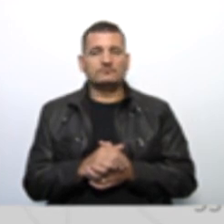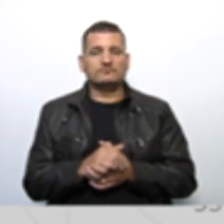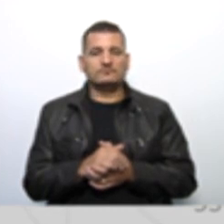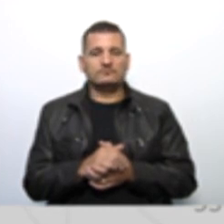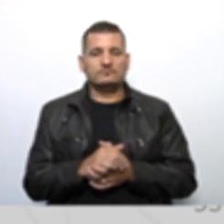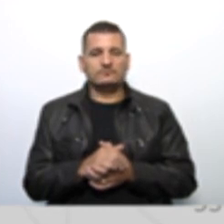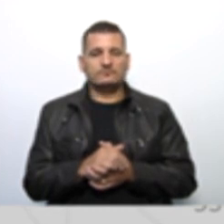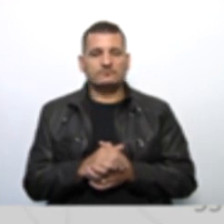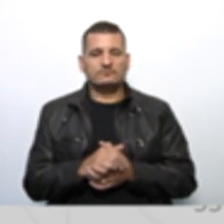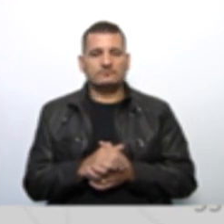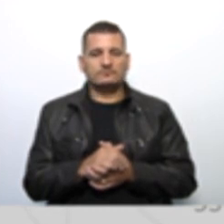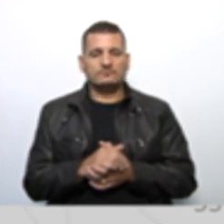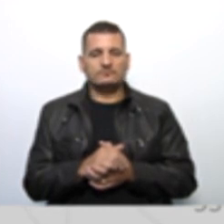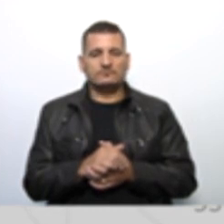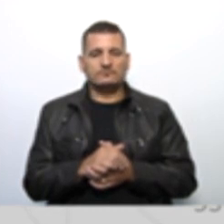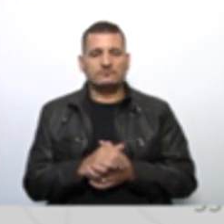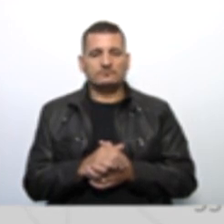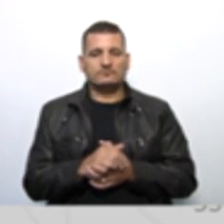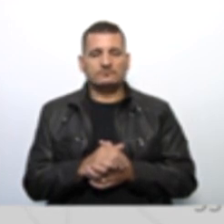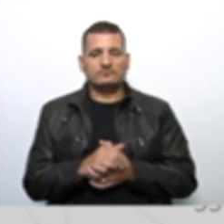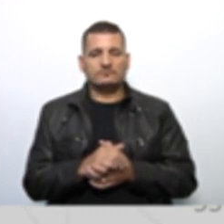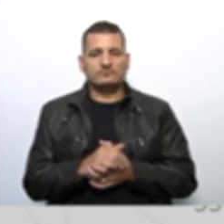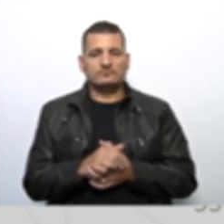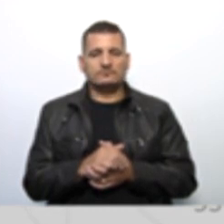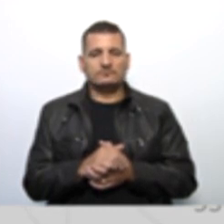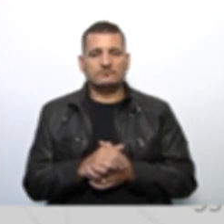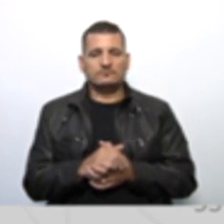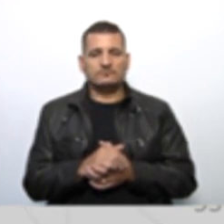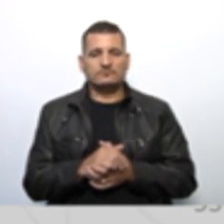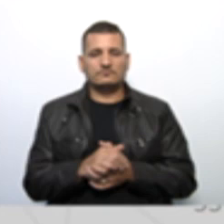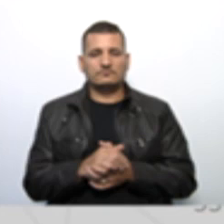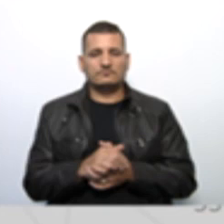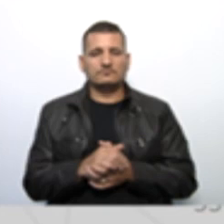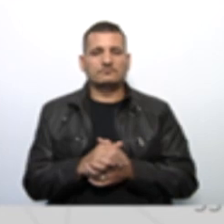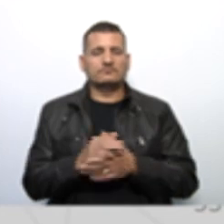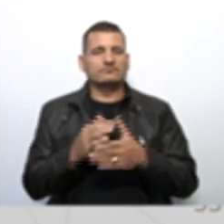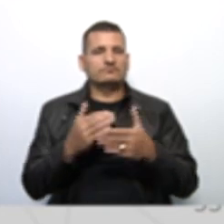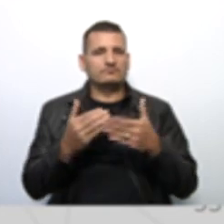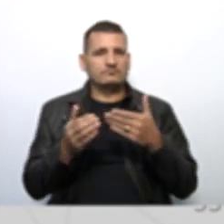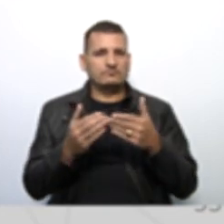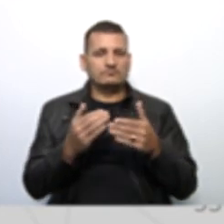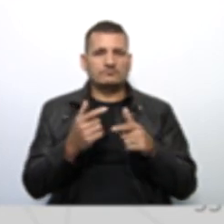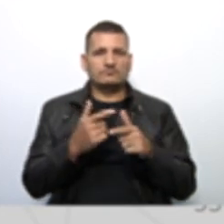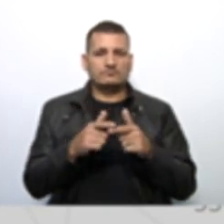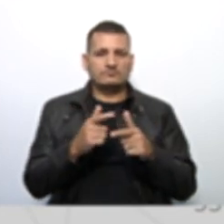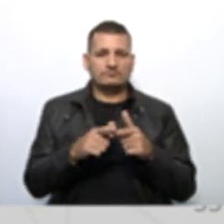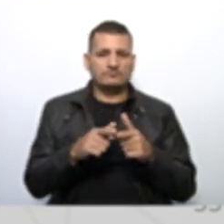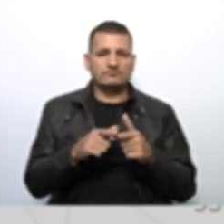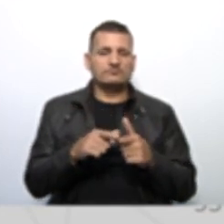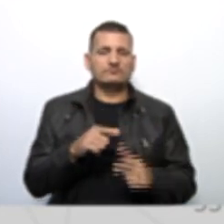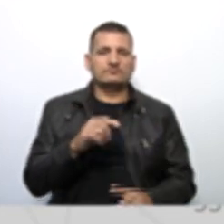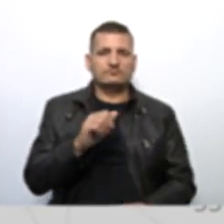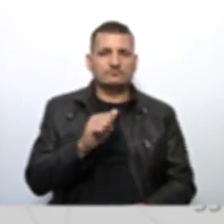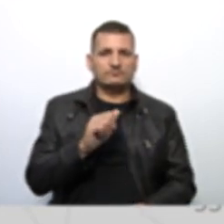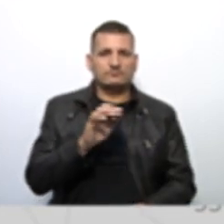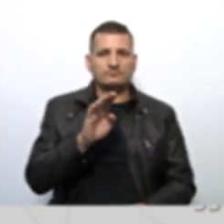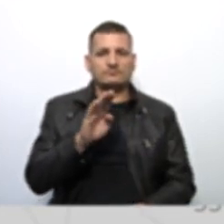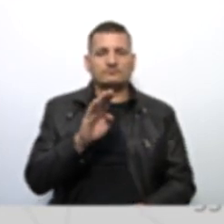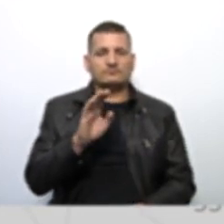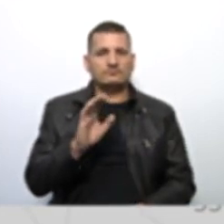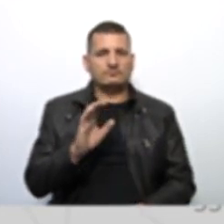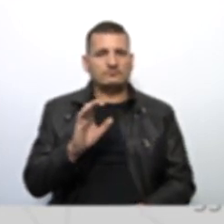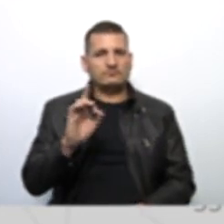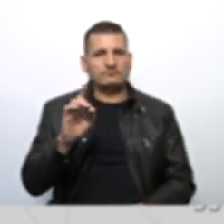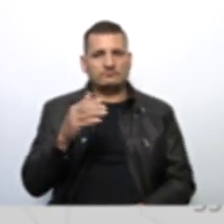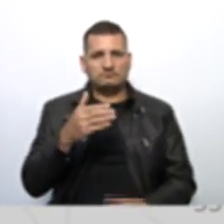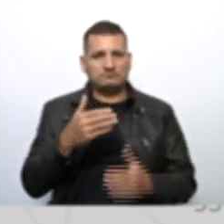Na topologia em barramento. O que ele continua falando? Qualquer problema em uma estação compromete a conexão das